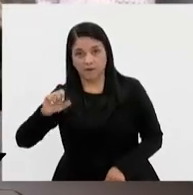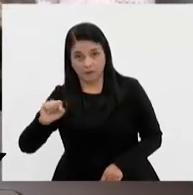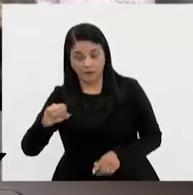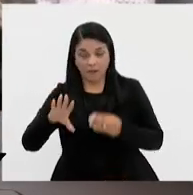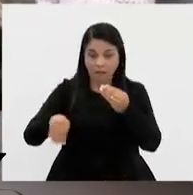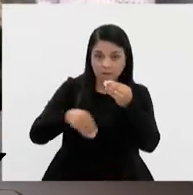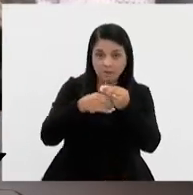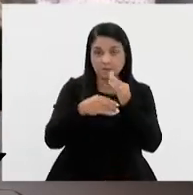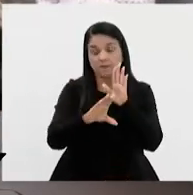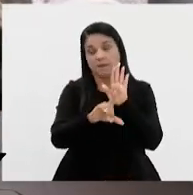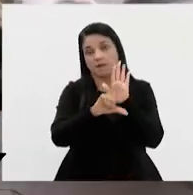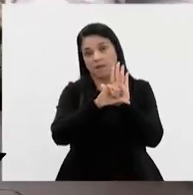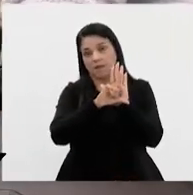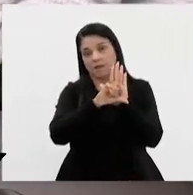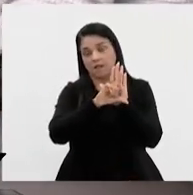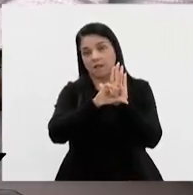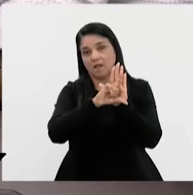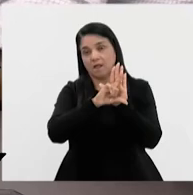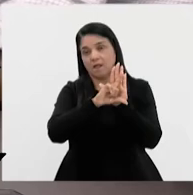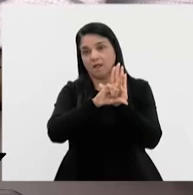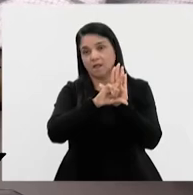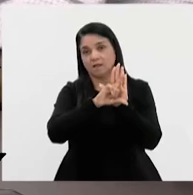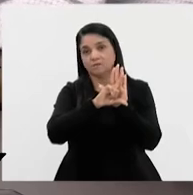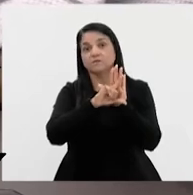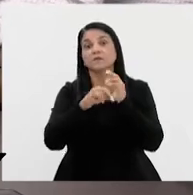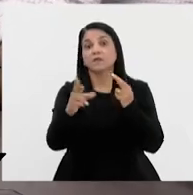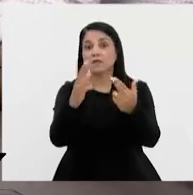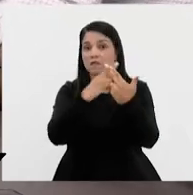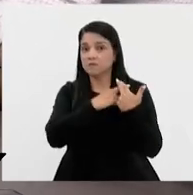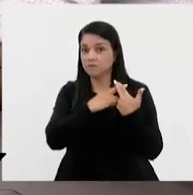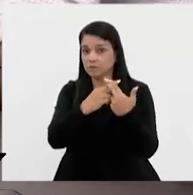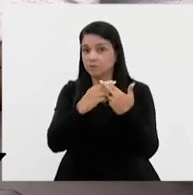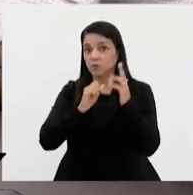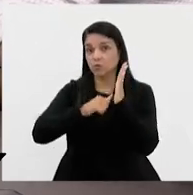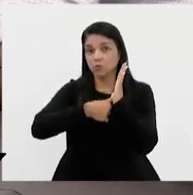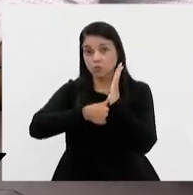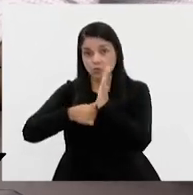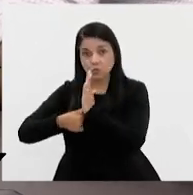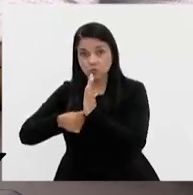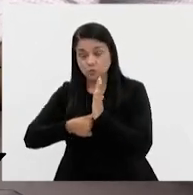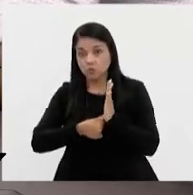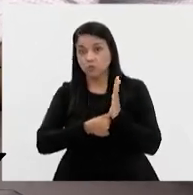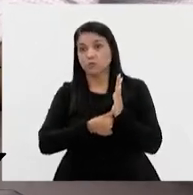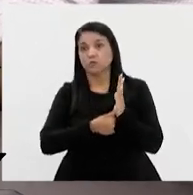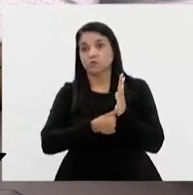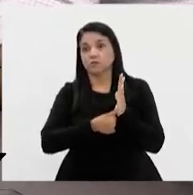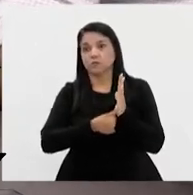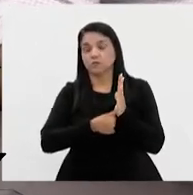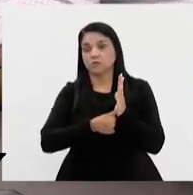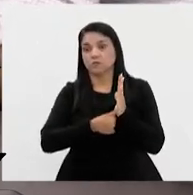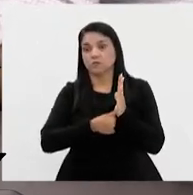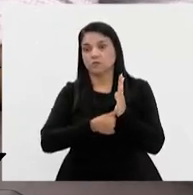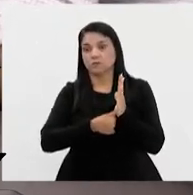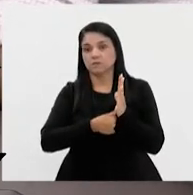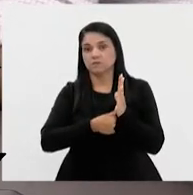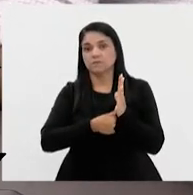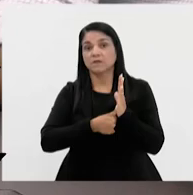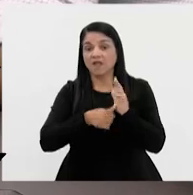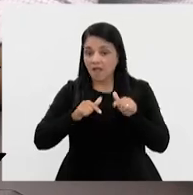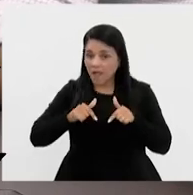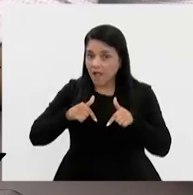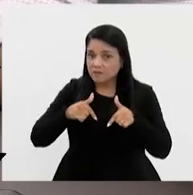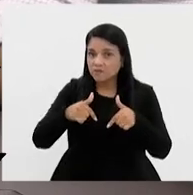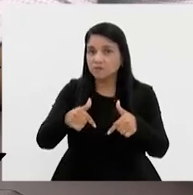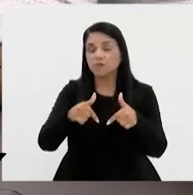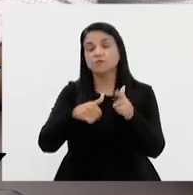dispõe sobre isso e responsabiliza os clubes e determina, inclusive, Luiz Paulo, ações que os